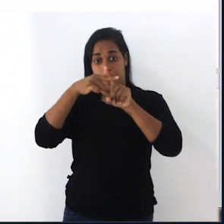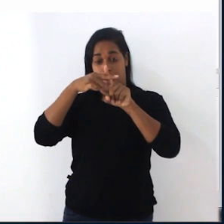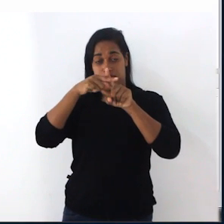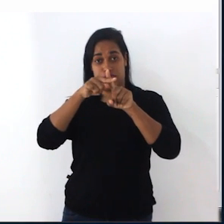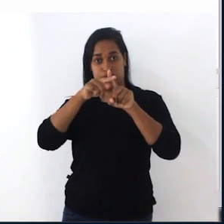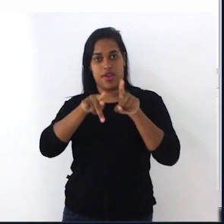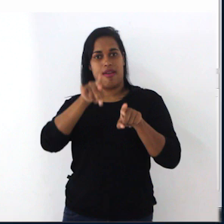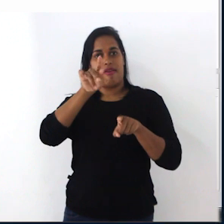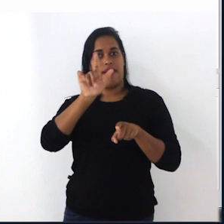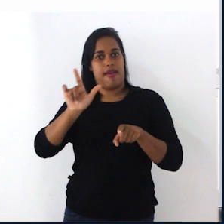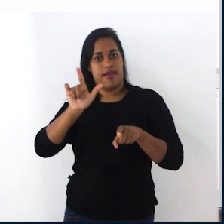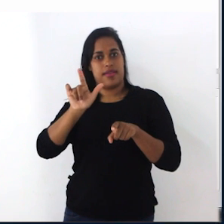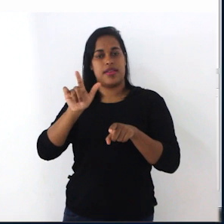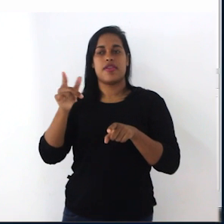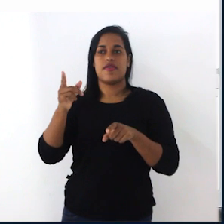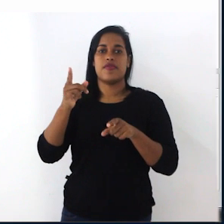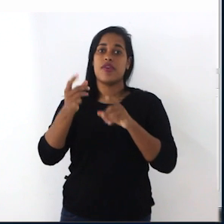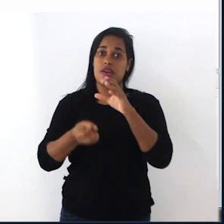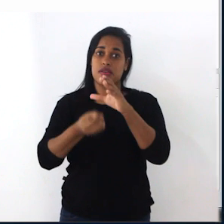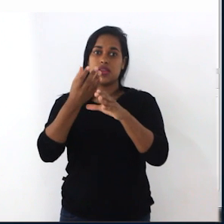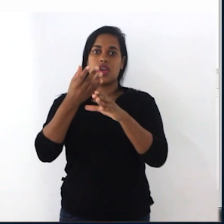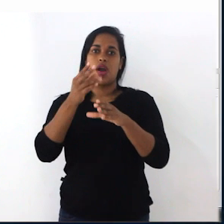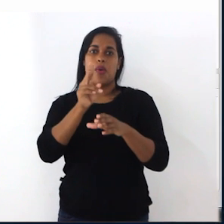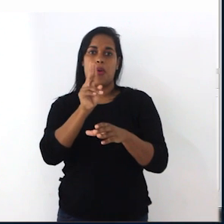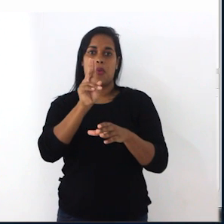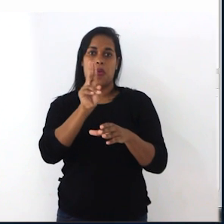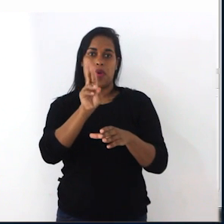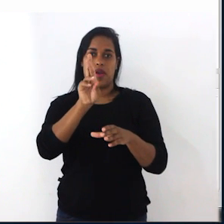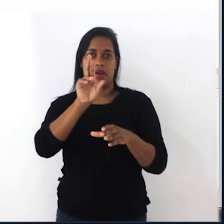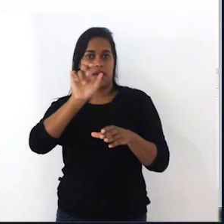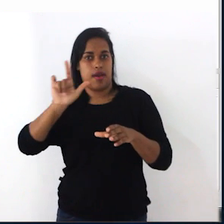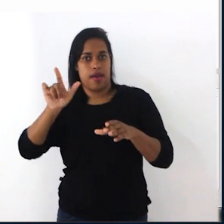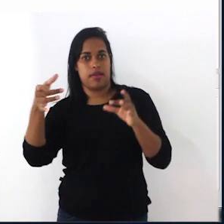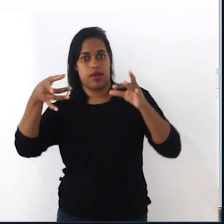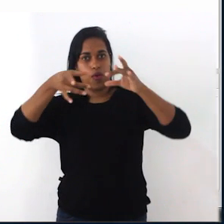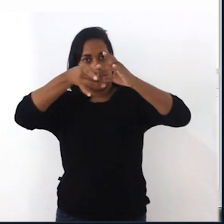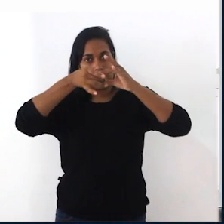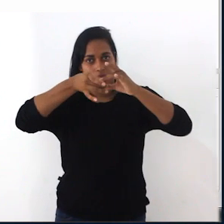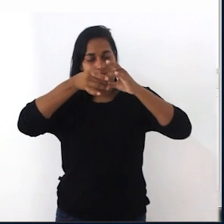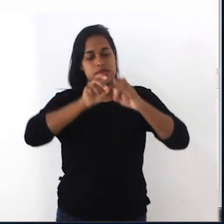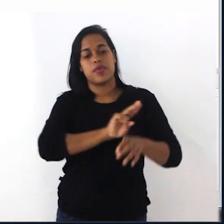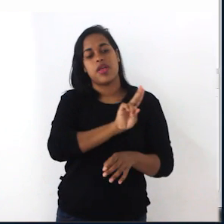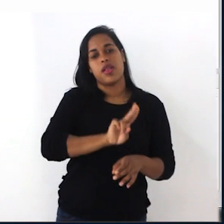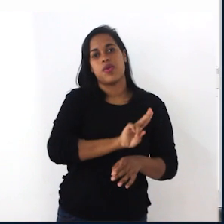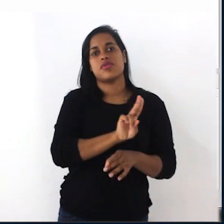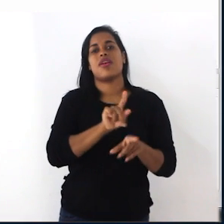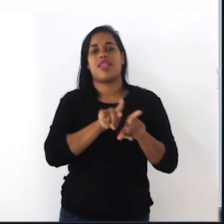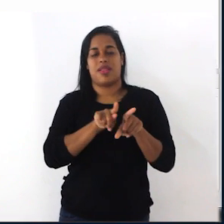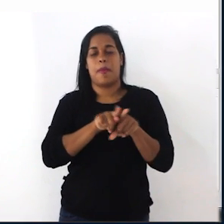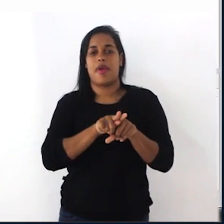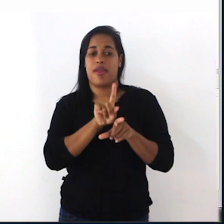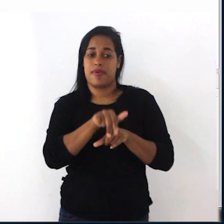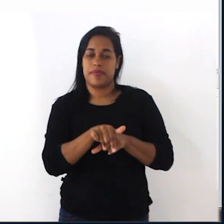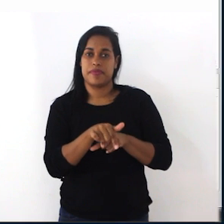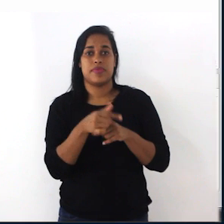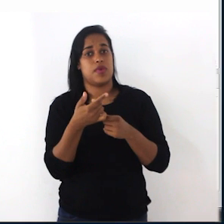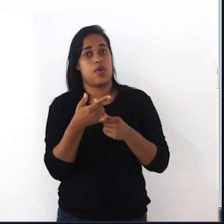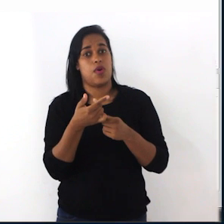entregar uma URL, que vai ser a URL de conexão, vai ser essa URL de host. Então também vou me entregar um